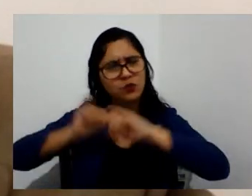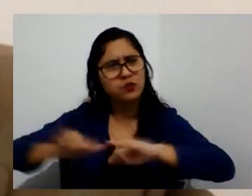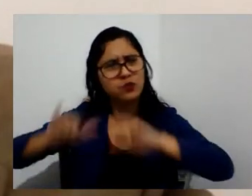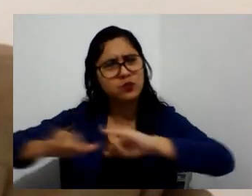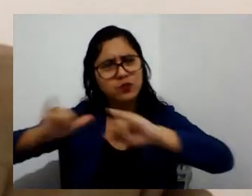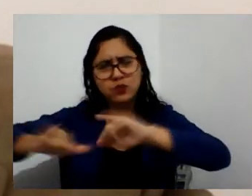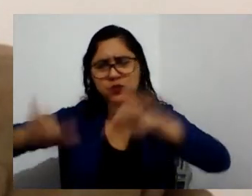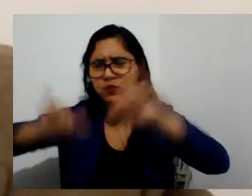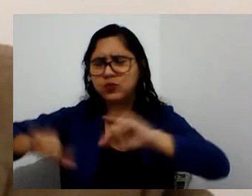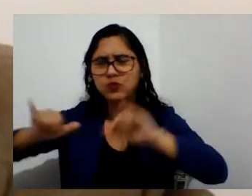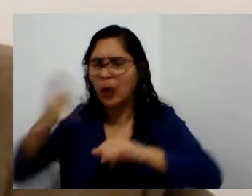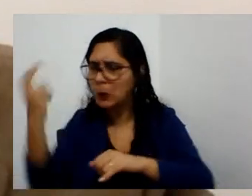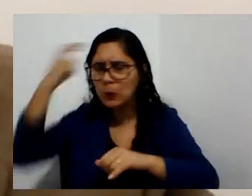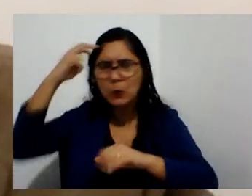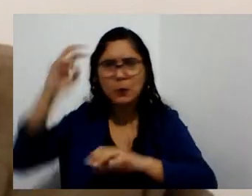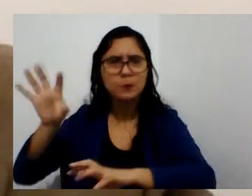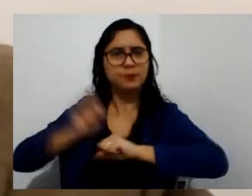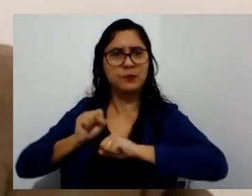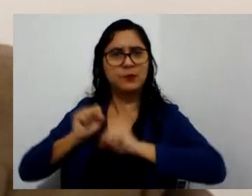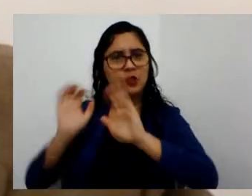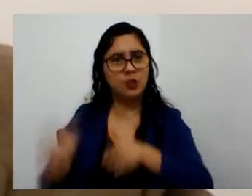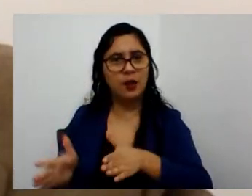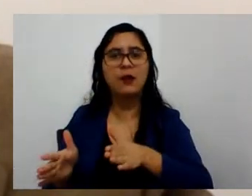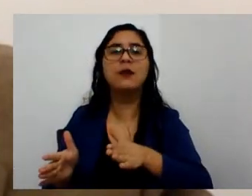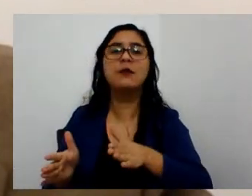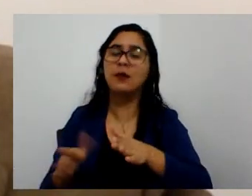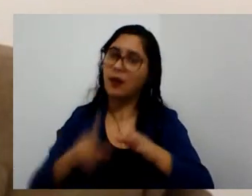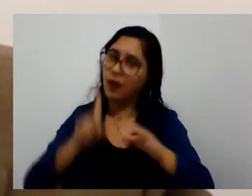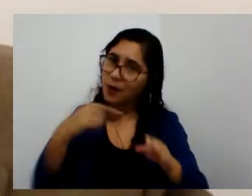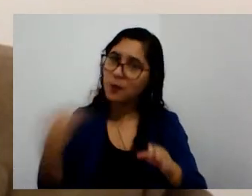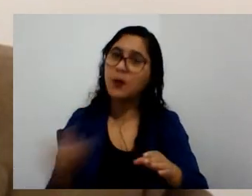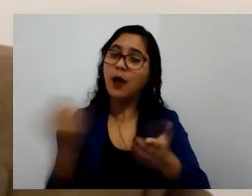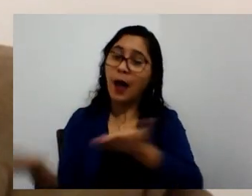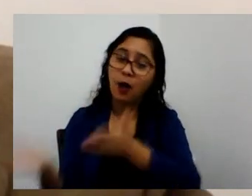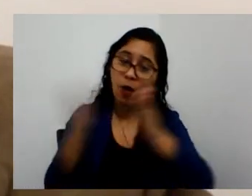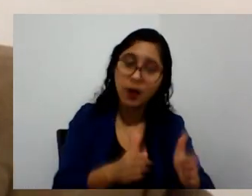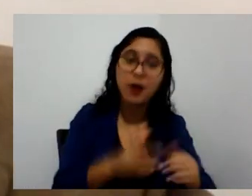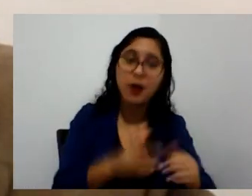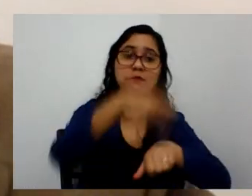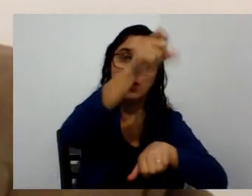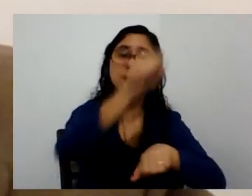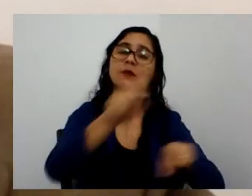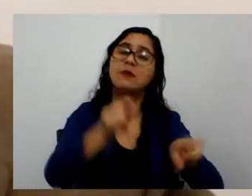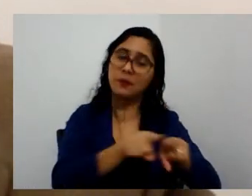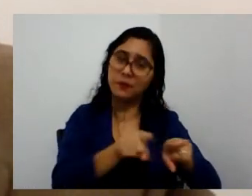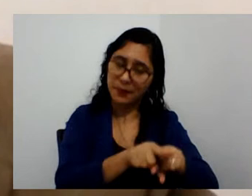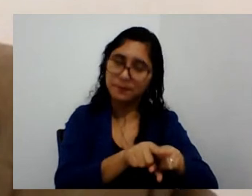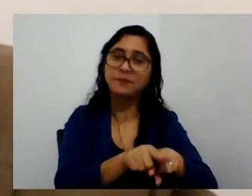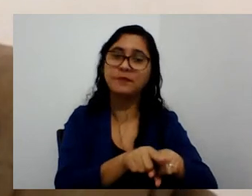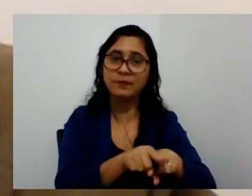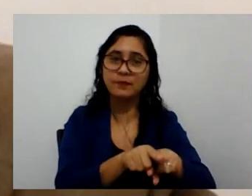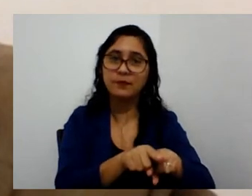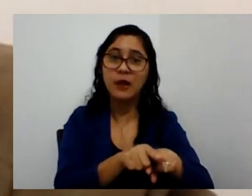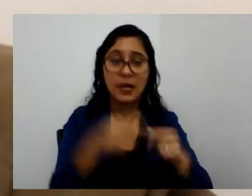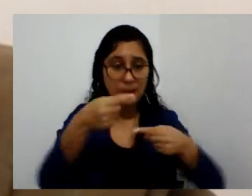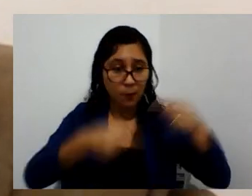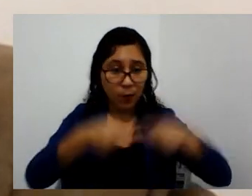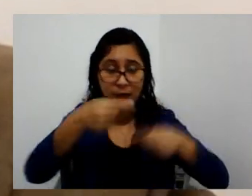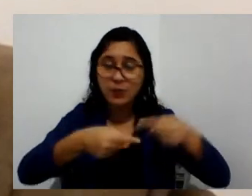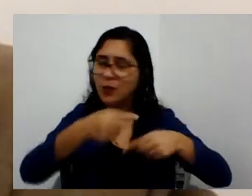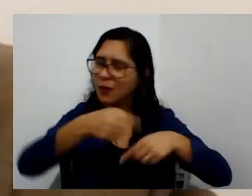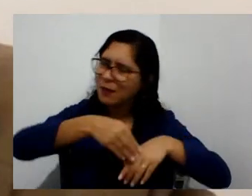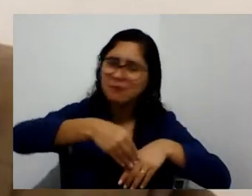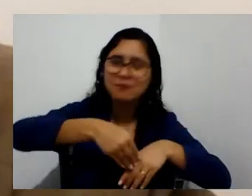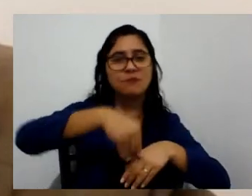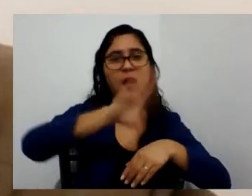enraizado na nossa cultura. E é muito importante que isso ocorra agora na pós-graduação. E essa política vai para além de várias